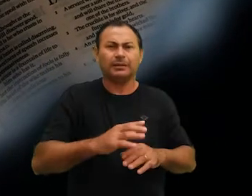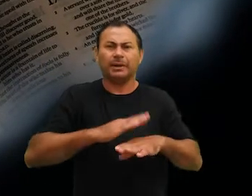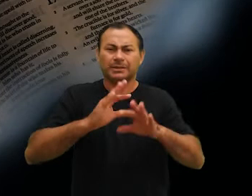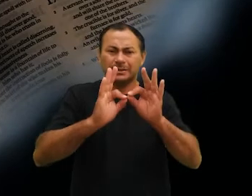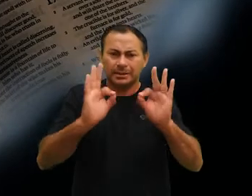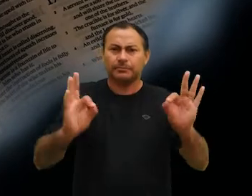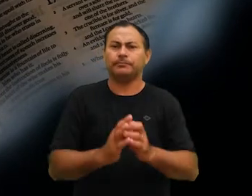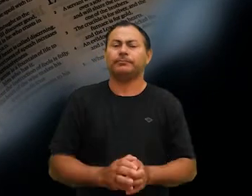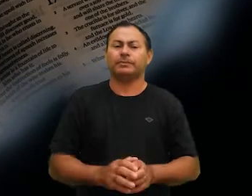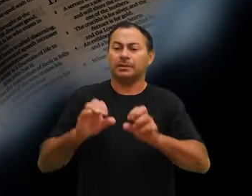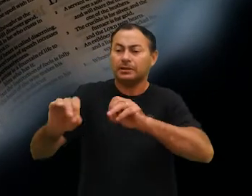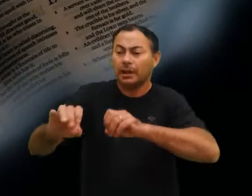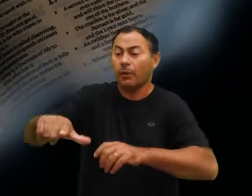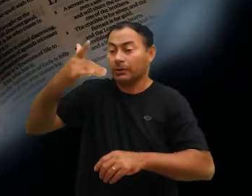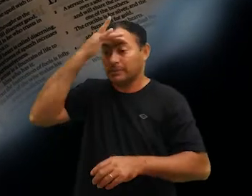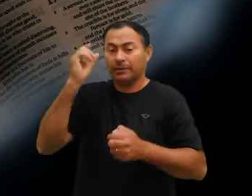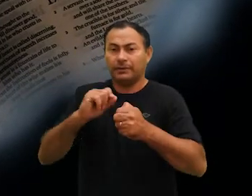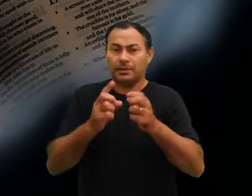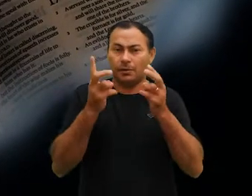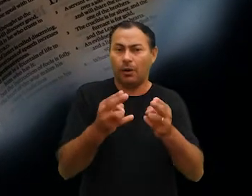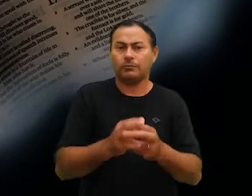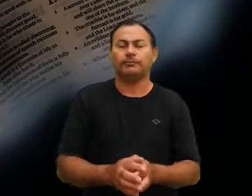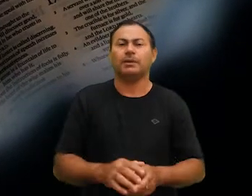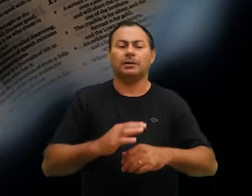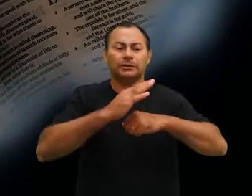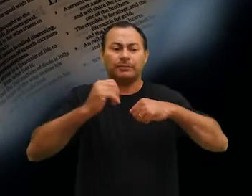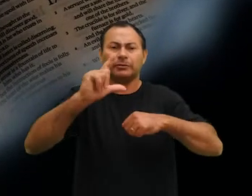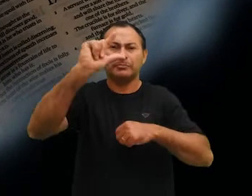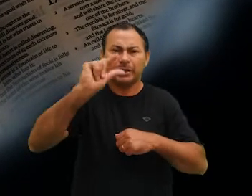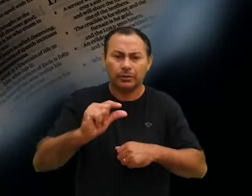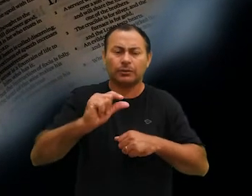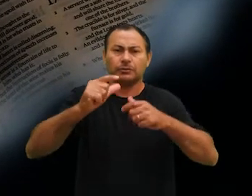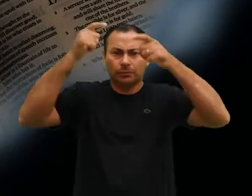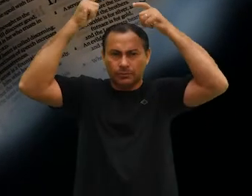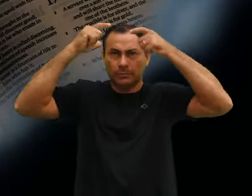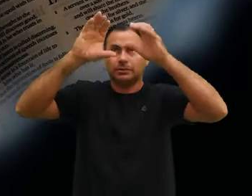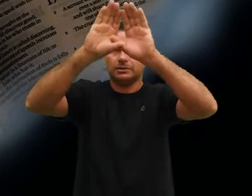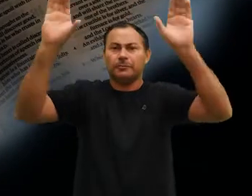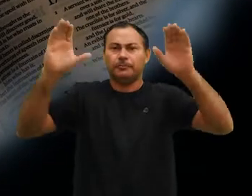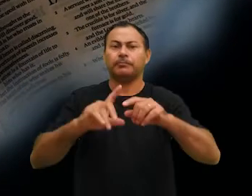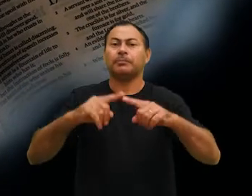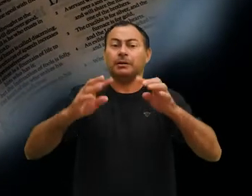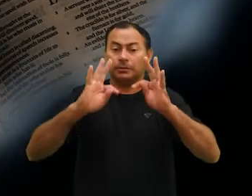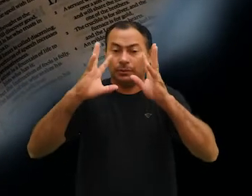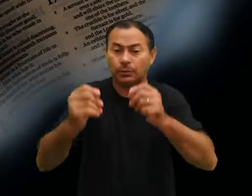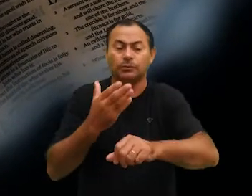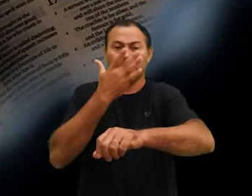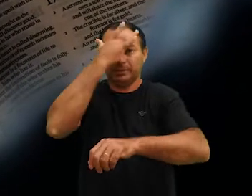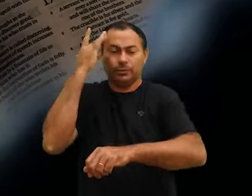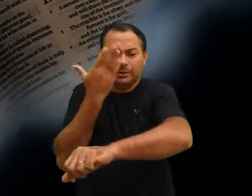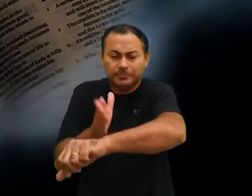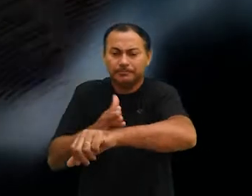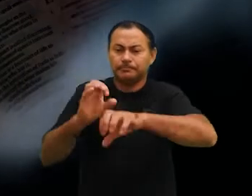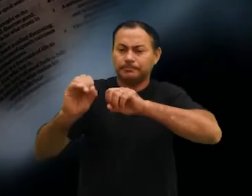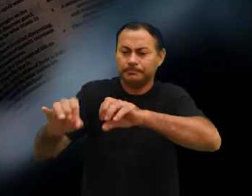que dos menores, e ensinar os outros a fazerem o mesmo, será chamado menor no reino dos céus. Mas todo aquele que praticar